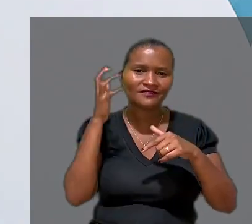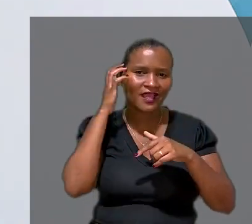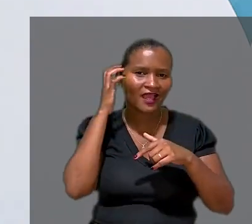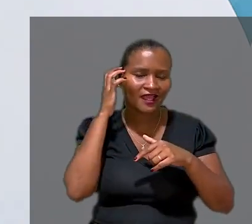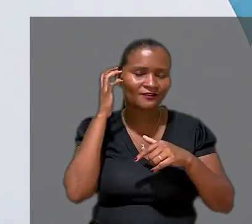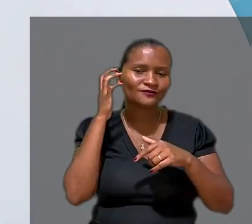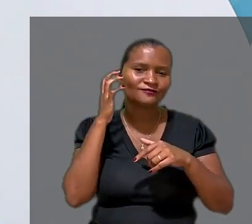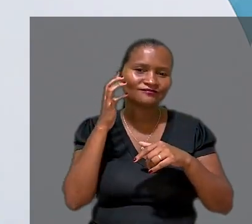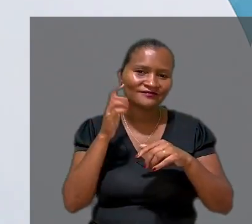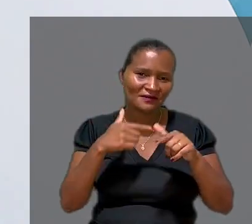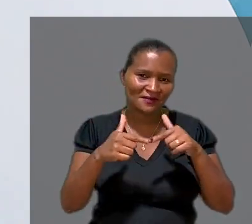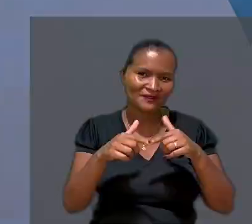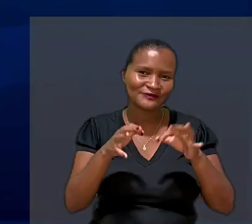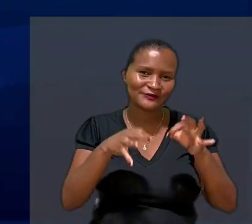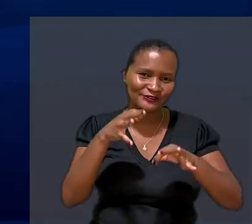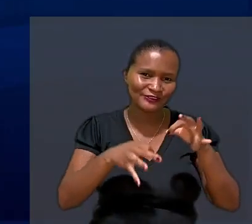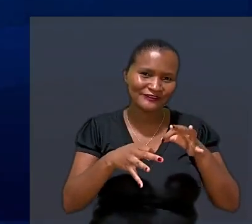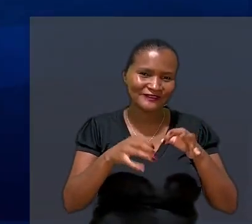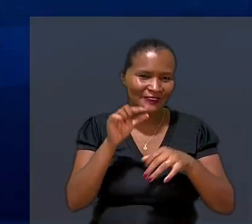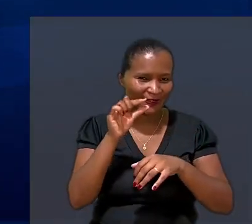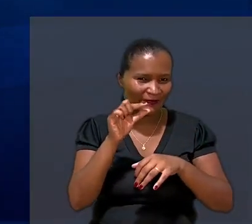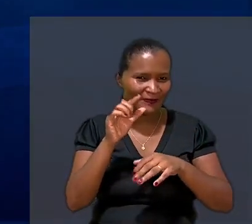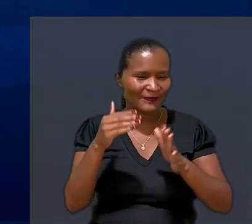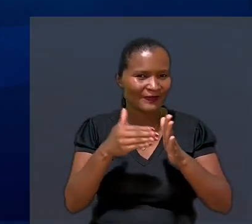É daqui a pouco, até já!